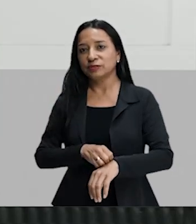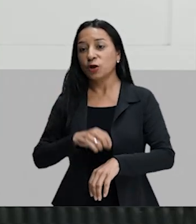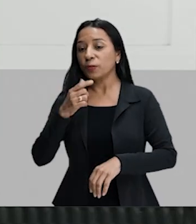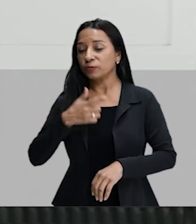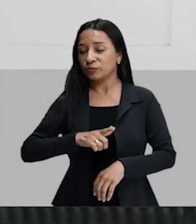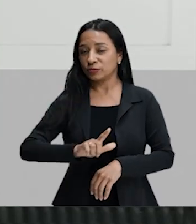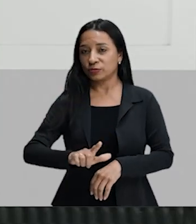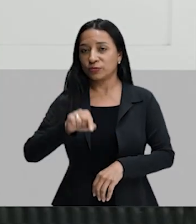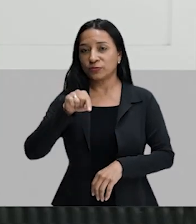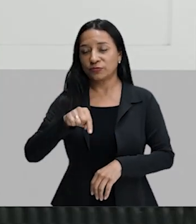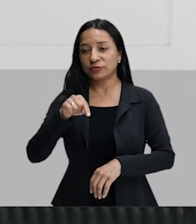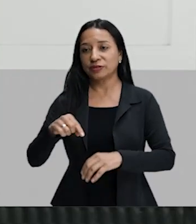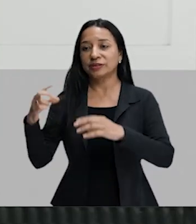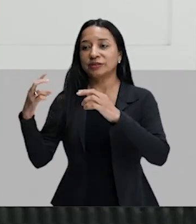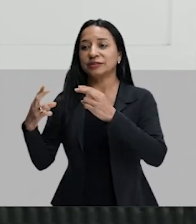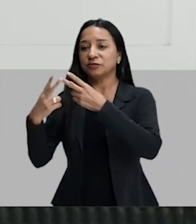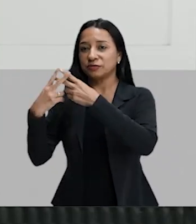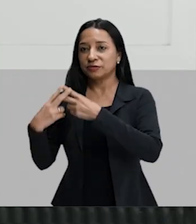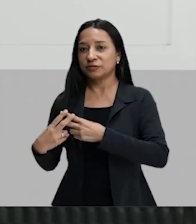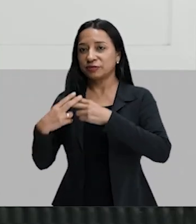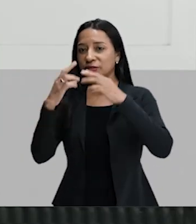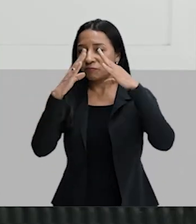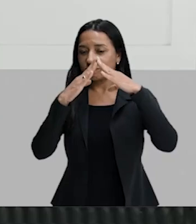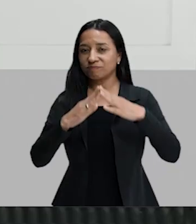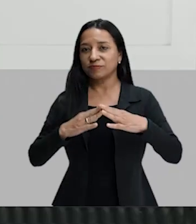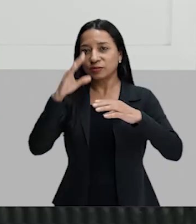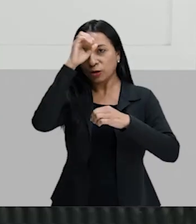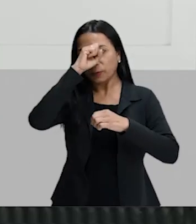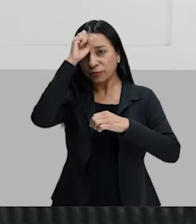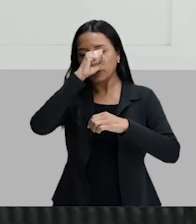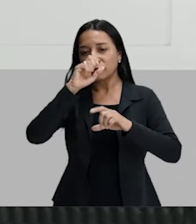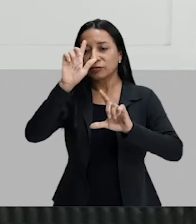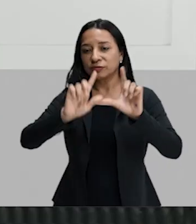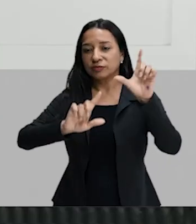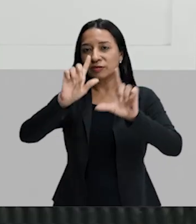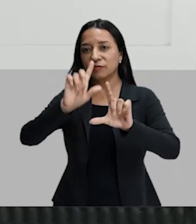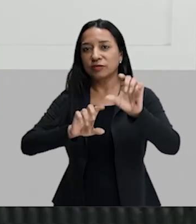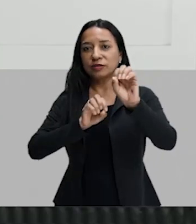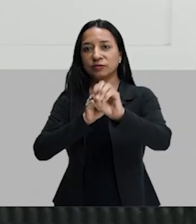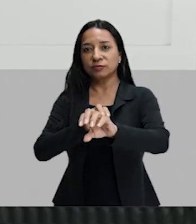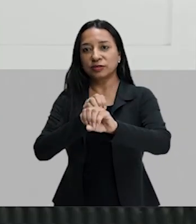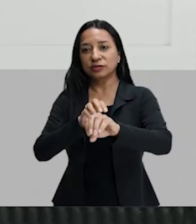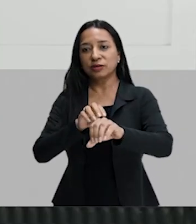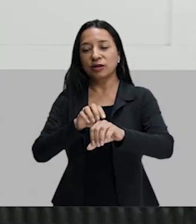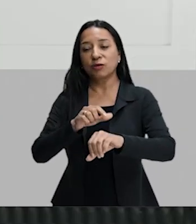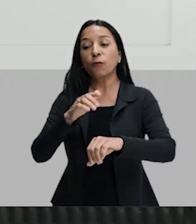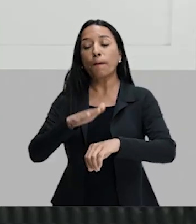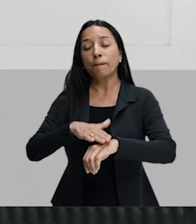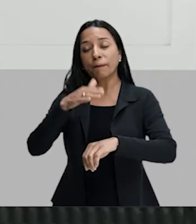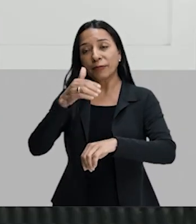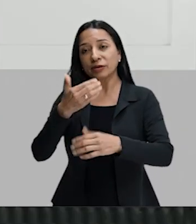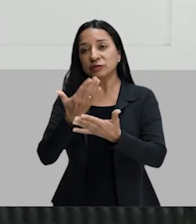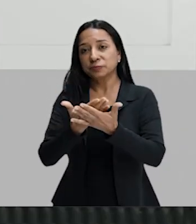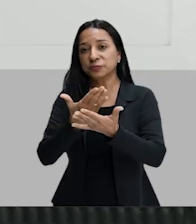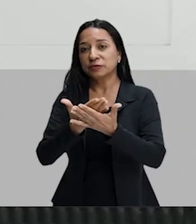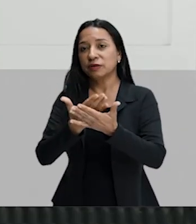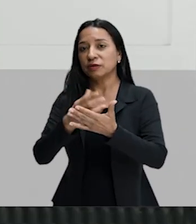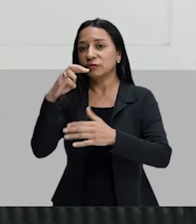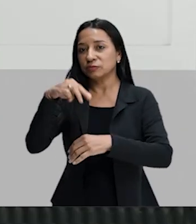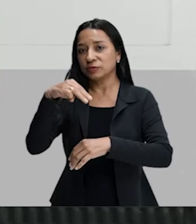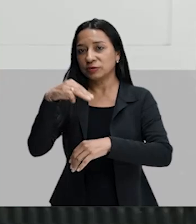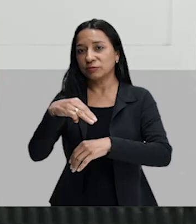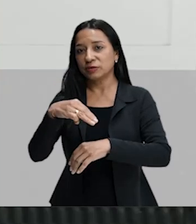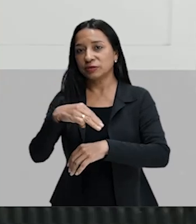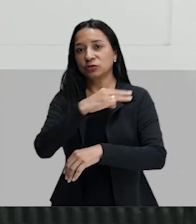programa Hashtag Fique em Casa Aprendendo, da TV Educação, para mais uma aula de matemática para os alunos da terceira série do